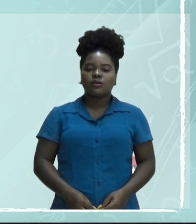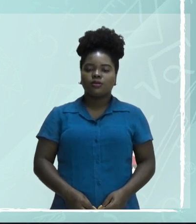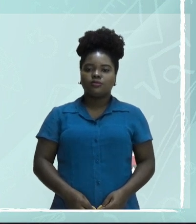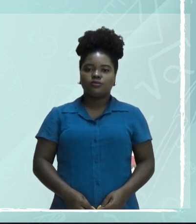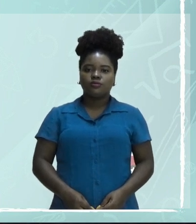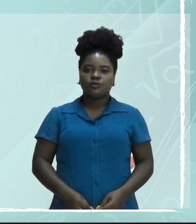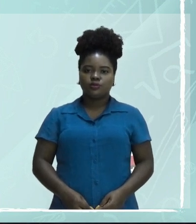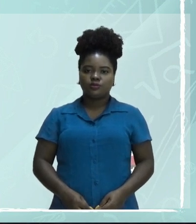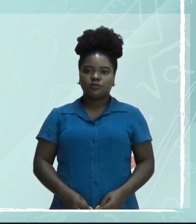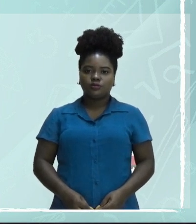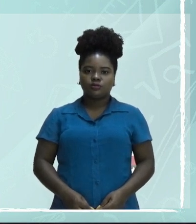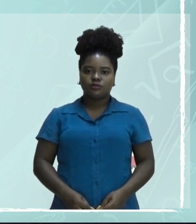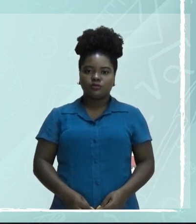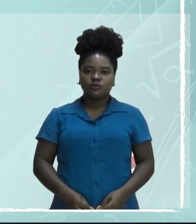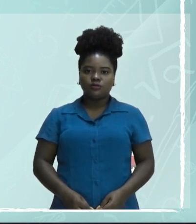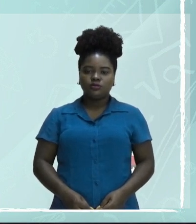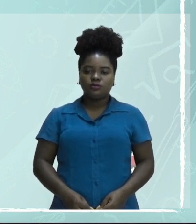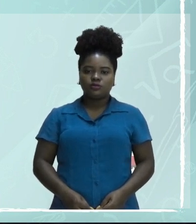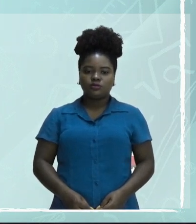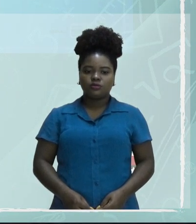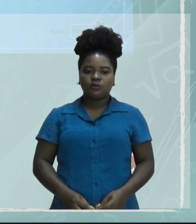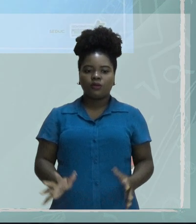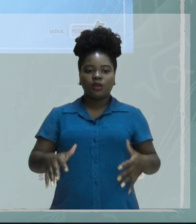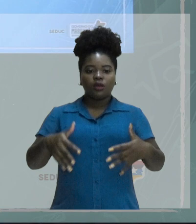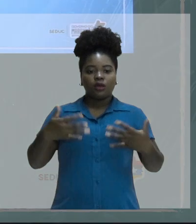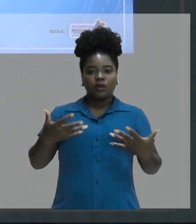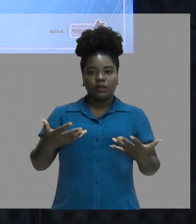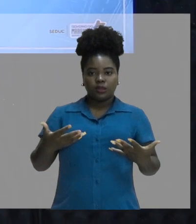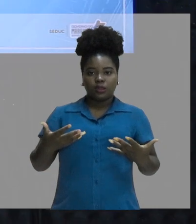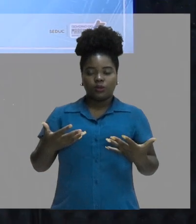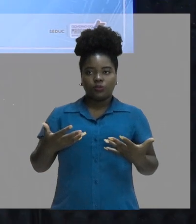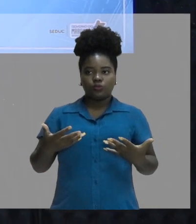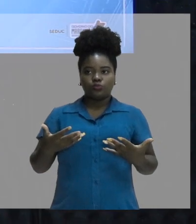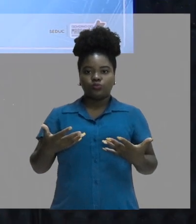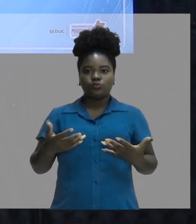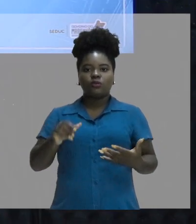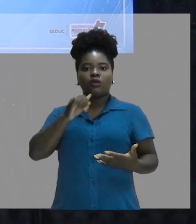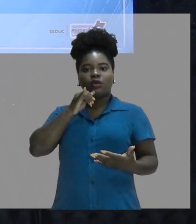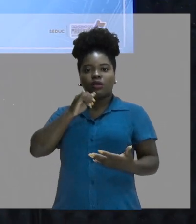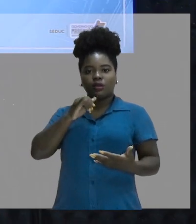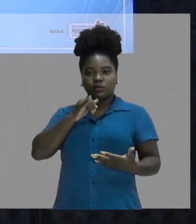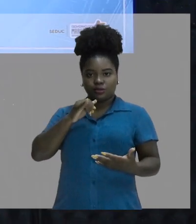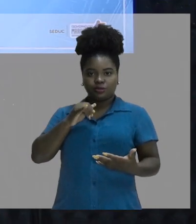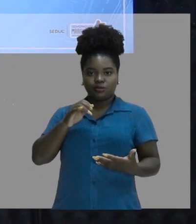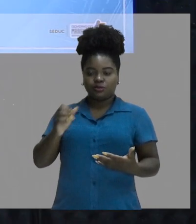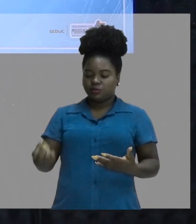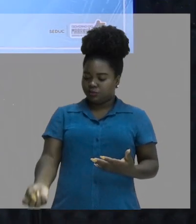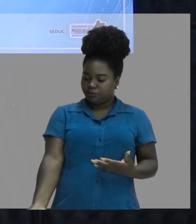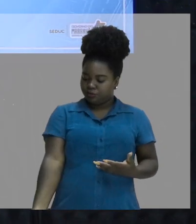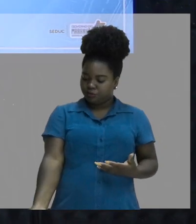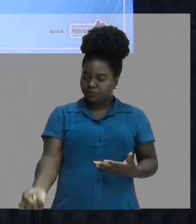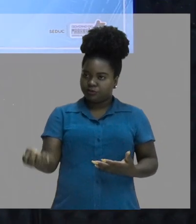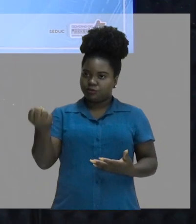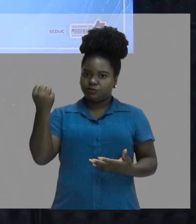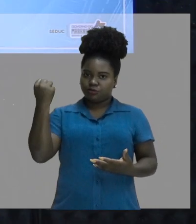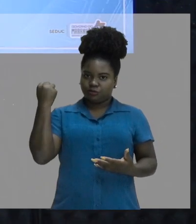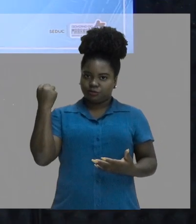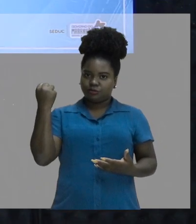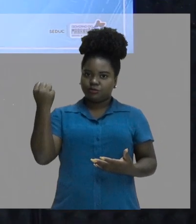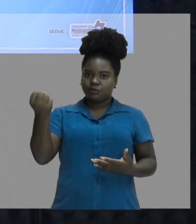movimentos indesejados durante a ação principal. Eu estou realizando aqui uma rosca direta, vários músculos estão trabalhando